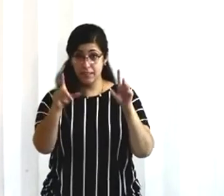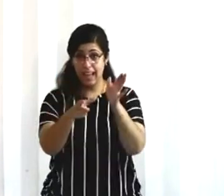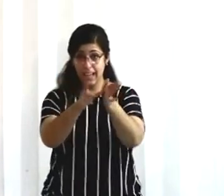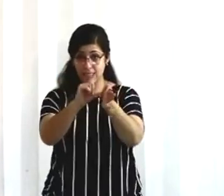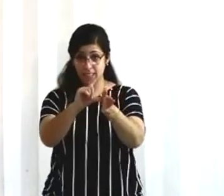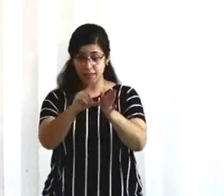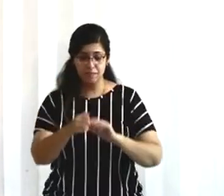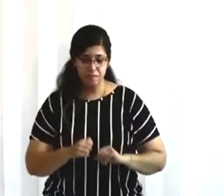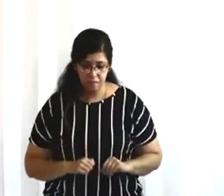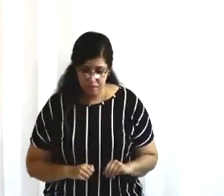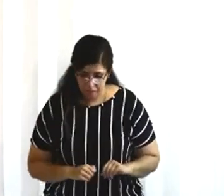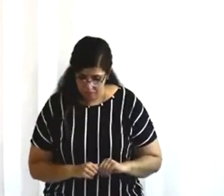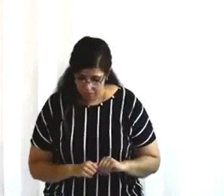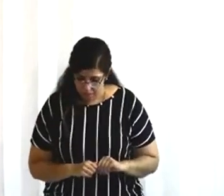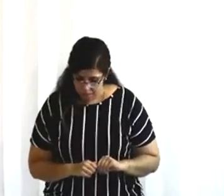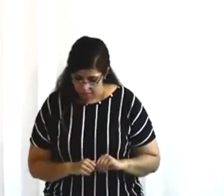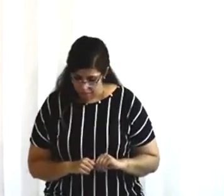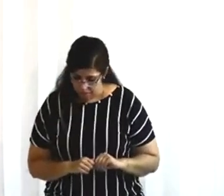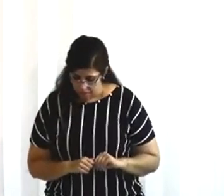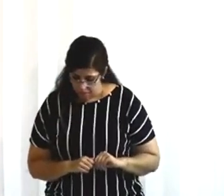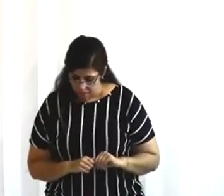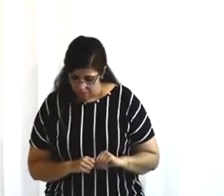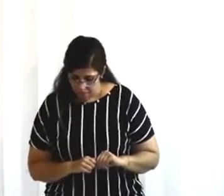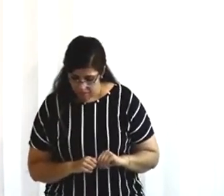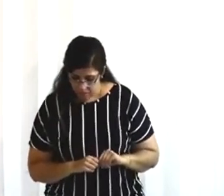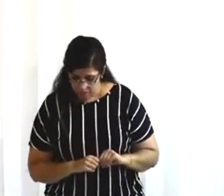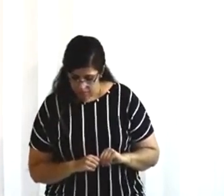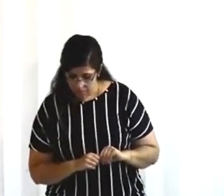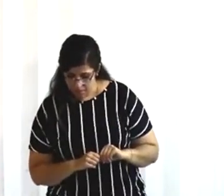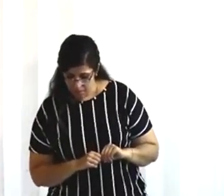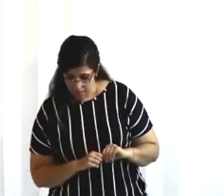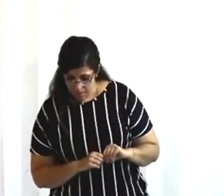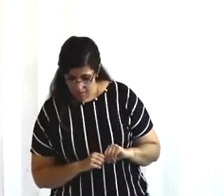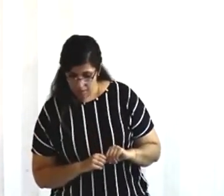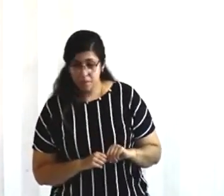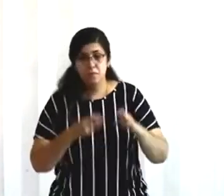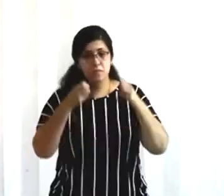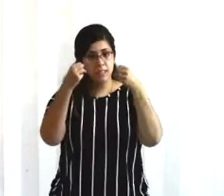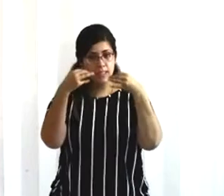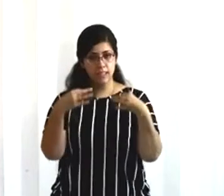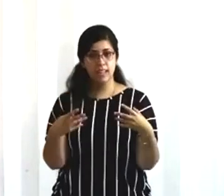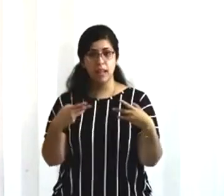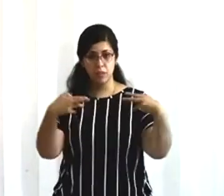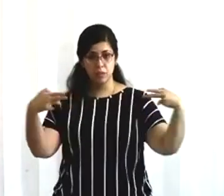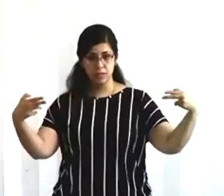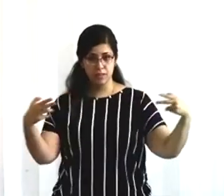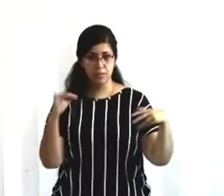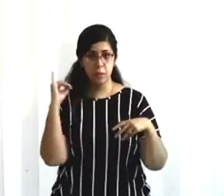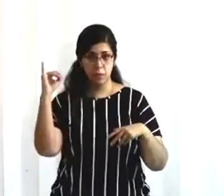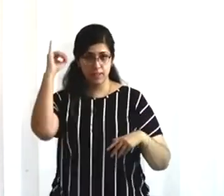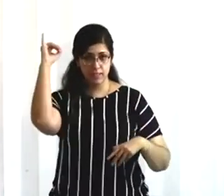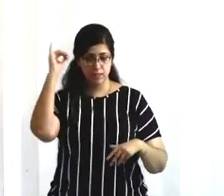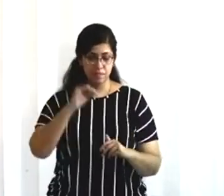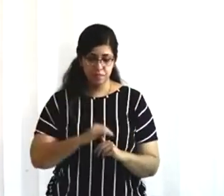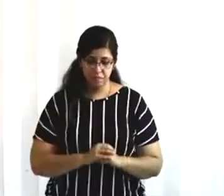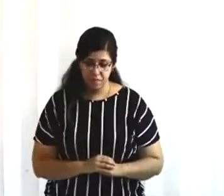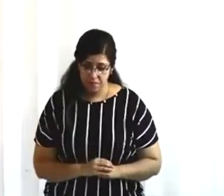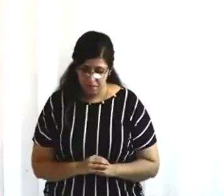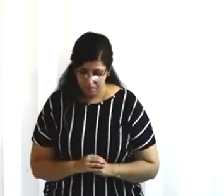disso, trazer desde já algumas considerações importantes a respeito do que nós já falamos até aqui.